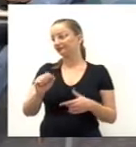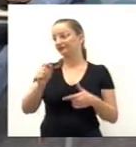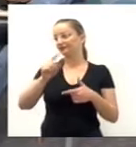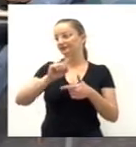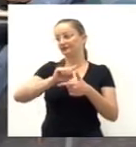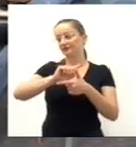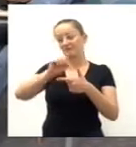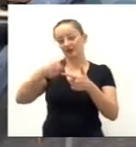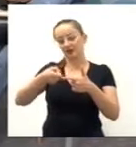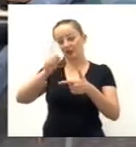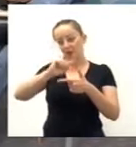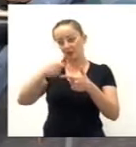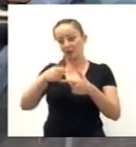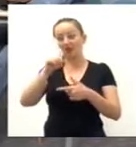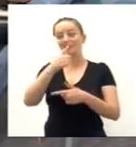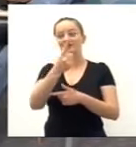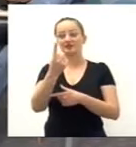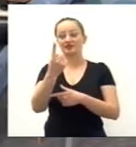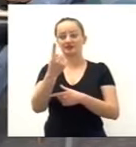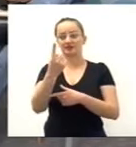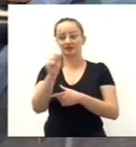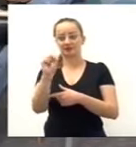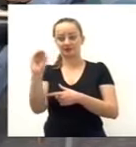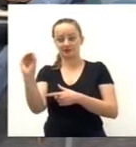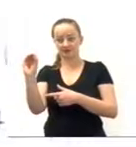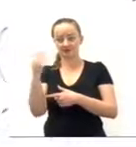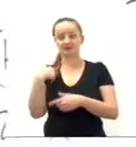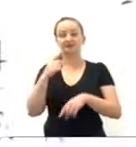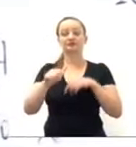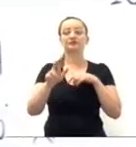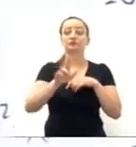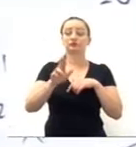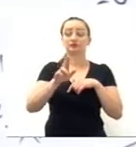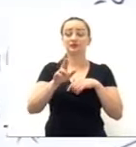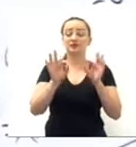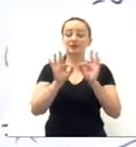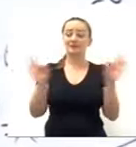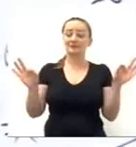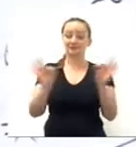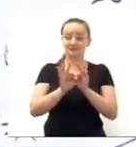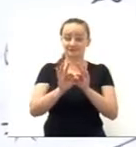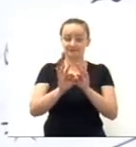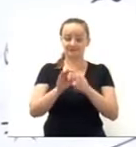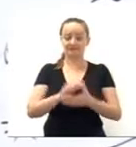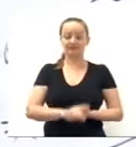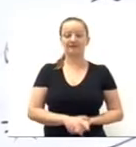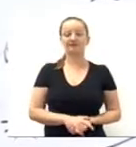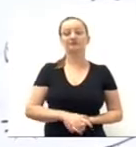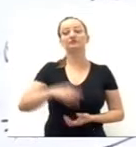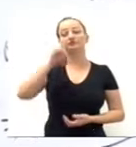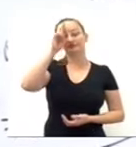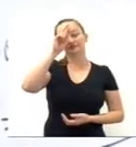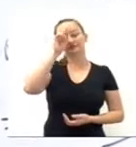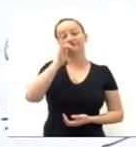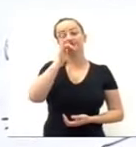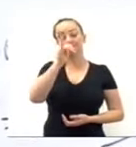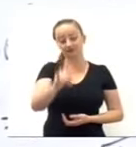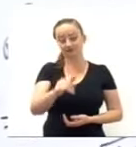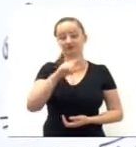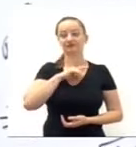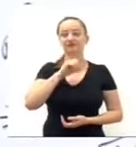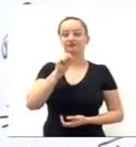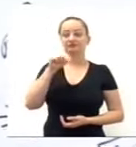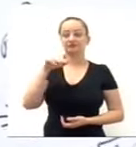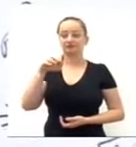Então, nós estamos trabalhando com a medida. Então, qual é a medida? Qual é a volta? Né? Lembra que eu falei dos senos